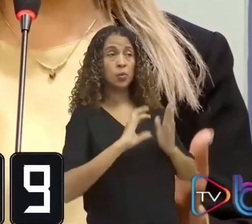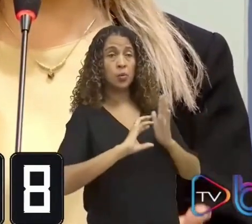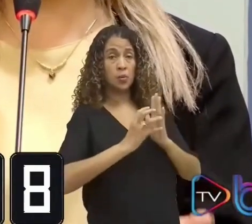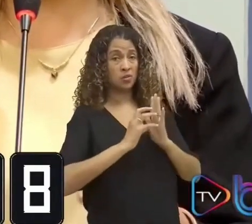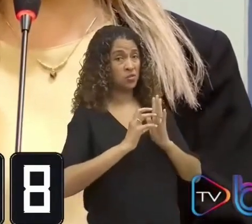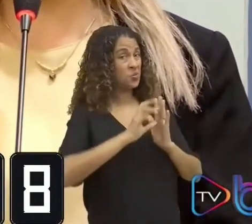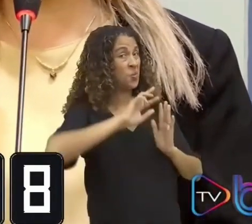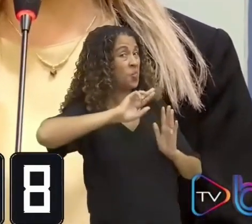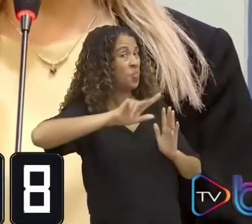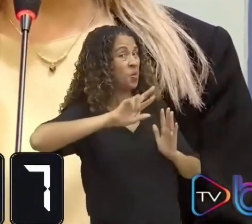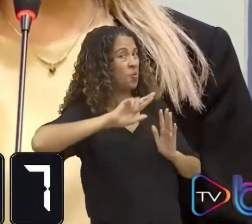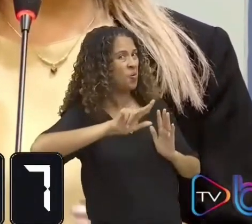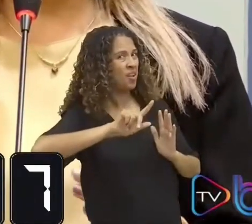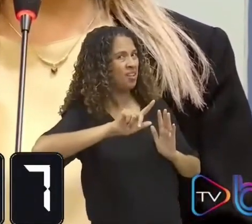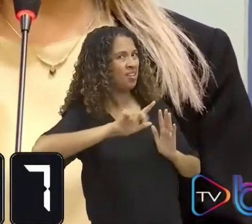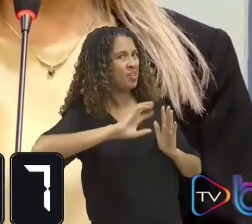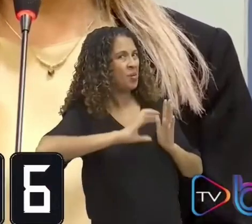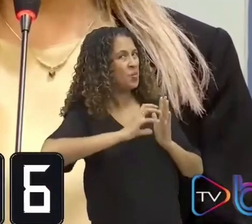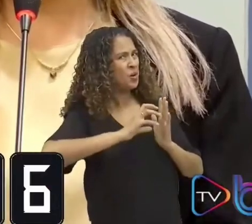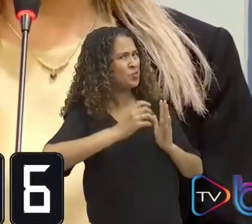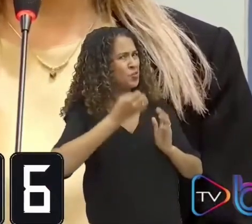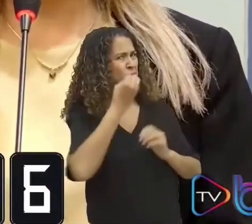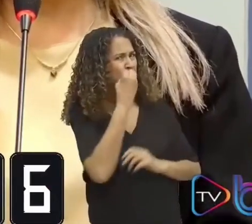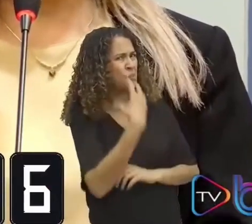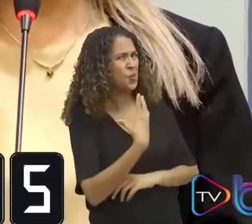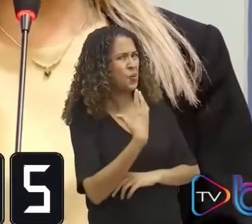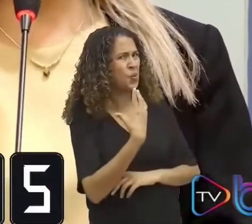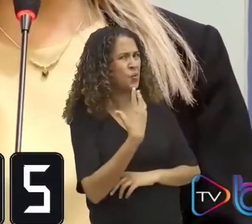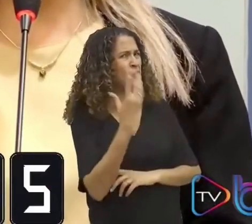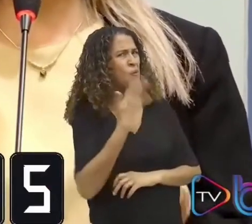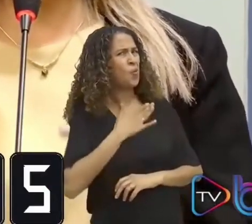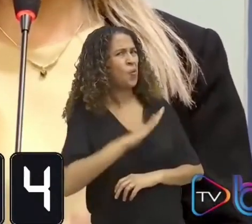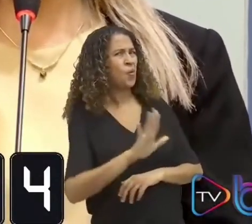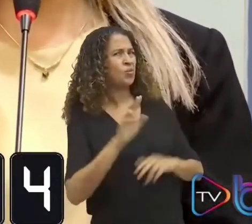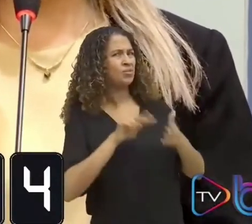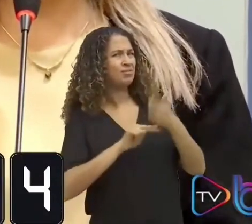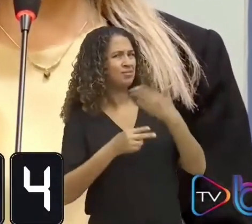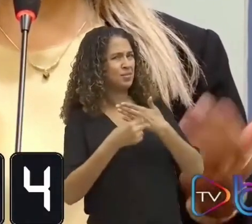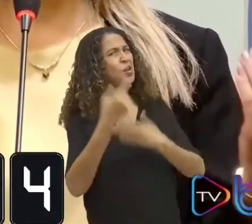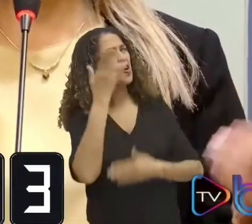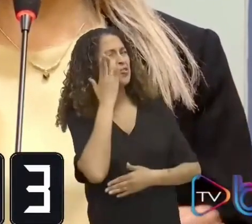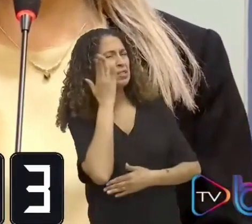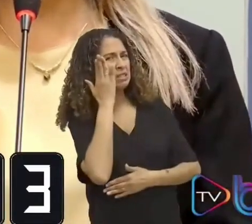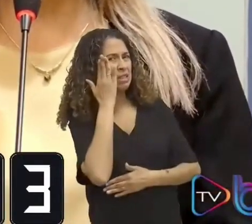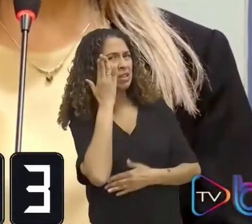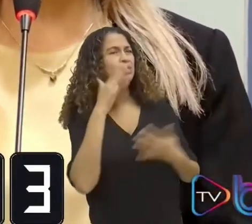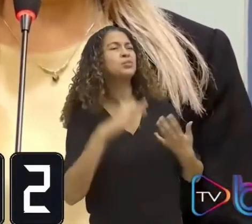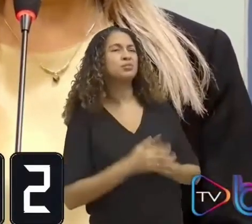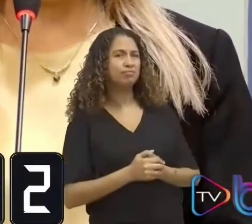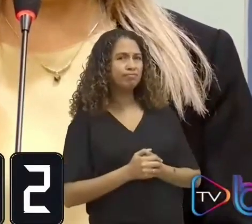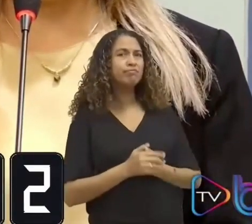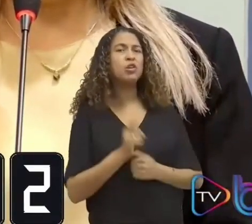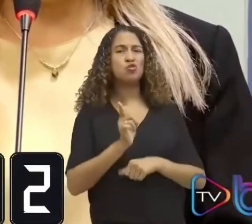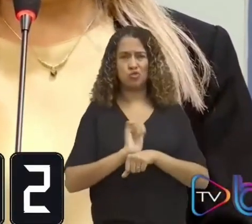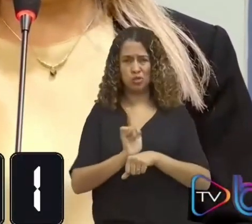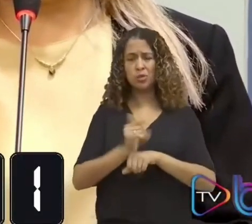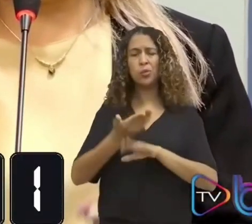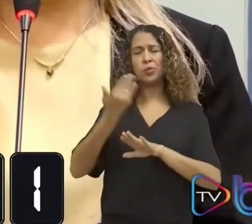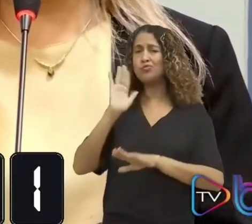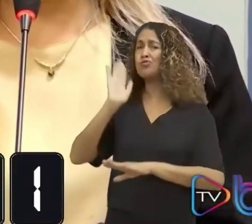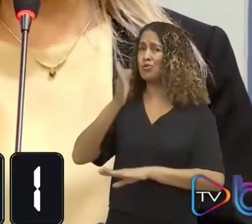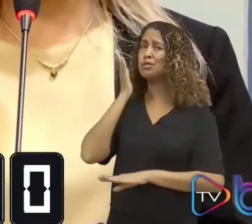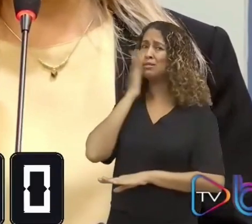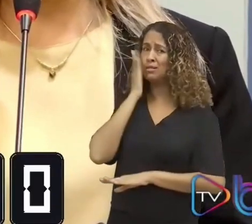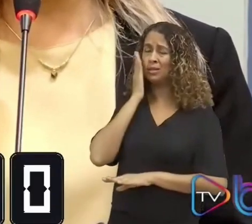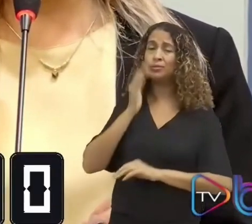é um partido que é muito aliado da transparência. A gente sabe isso a nível nacional, como foi na gestão passada.